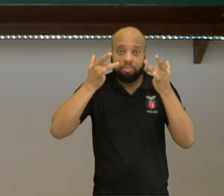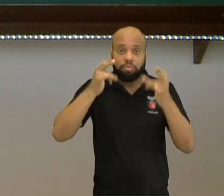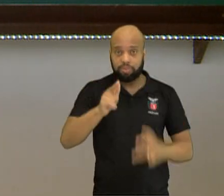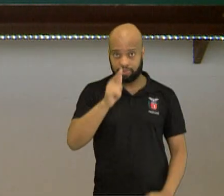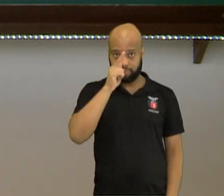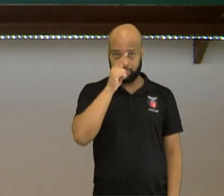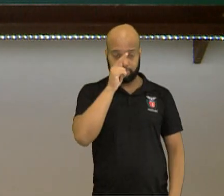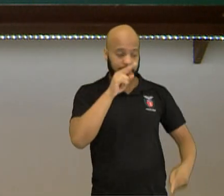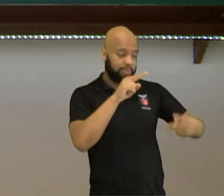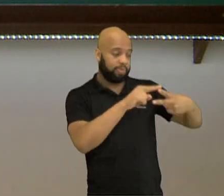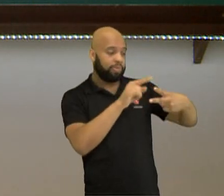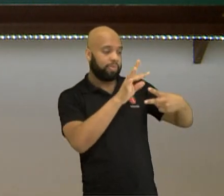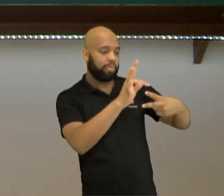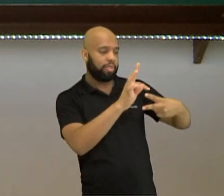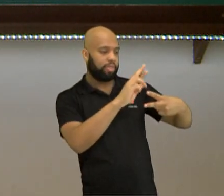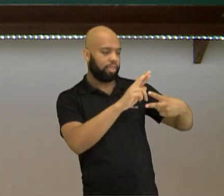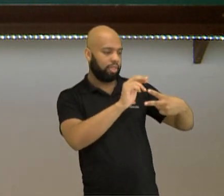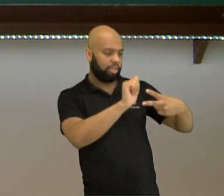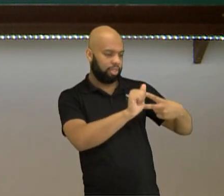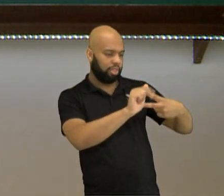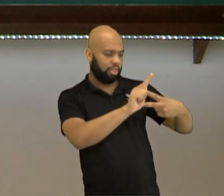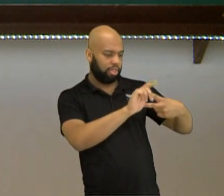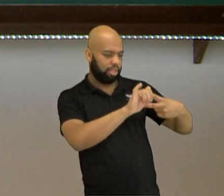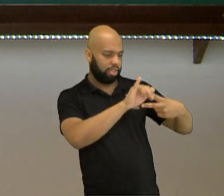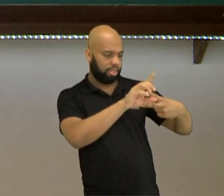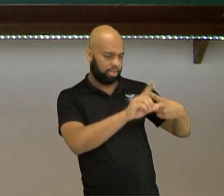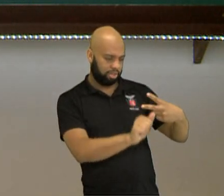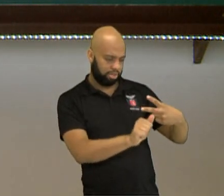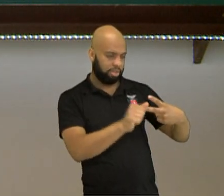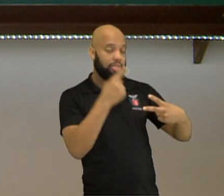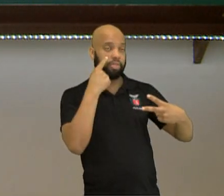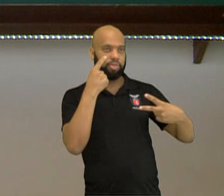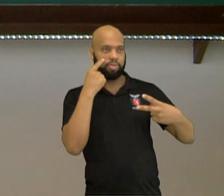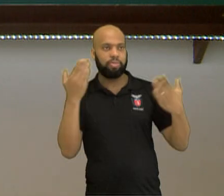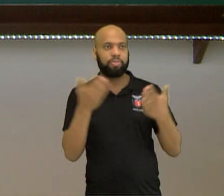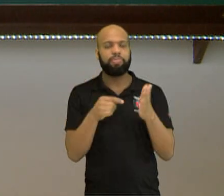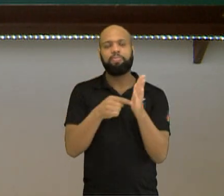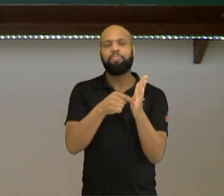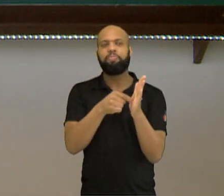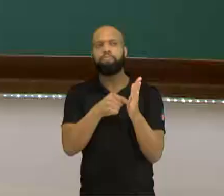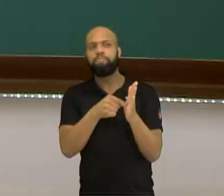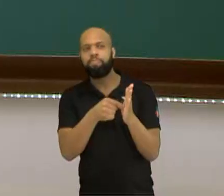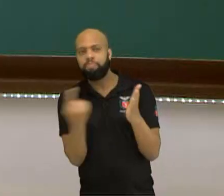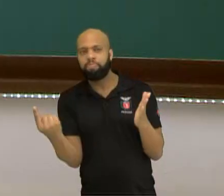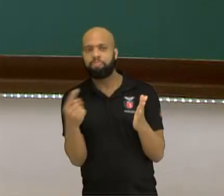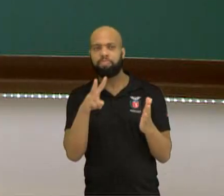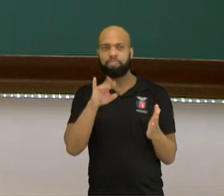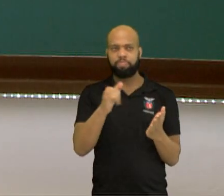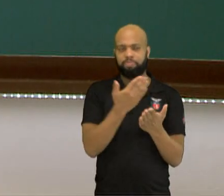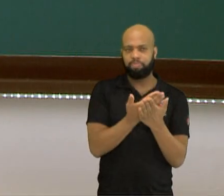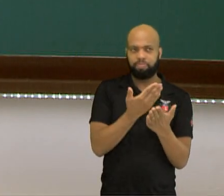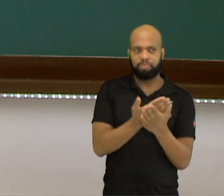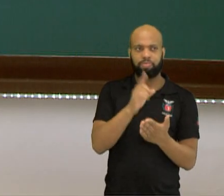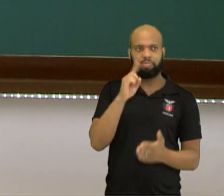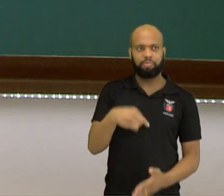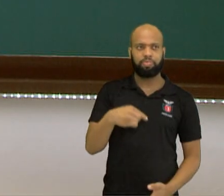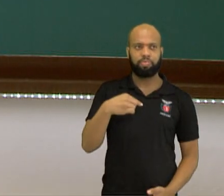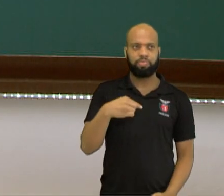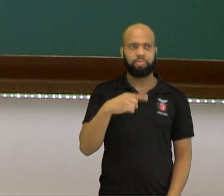autores importantíssimos. Vamos ver cada um deles. Aqui o primeiro que nós vamos ver é